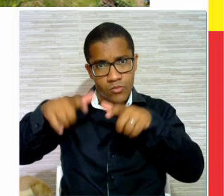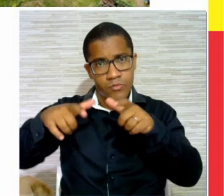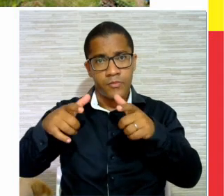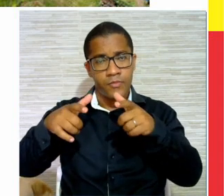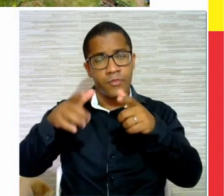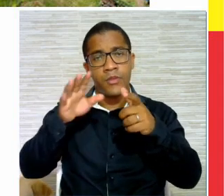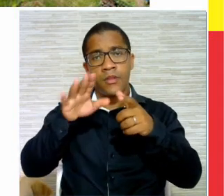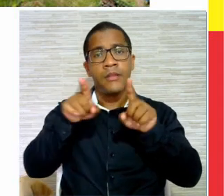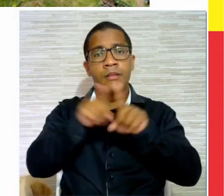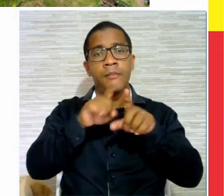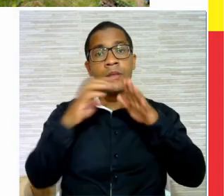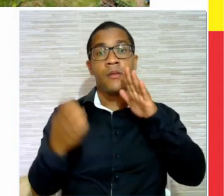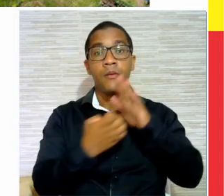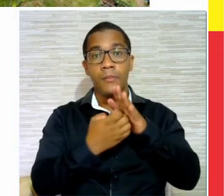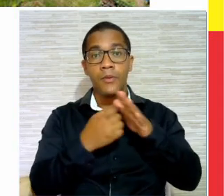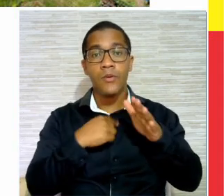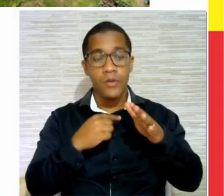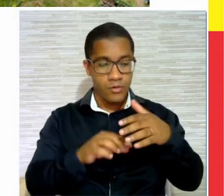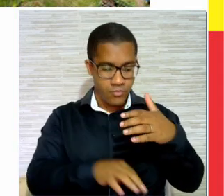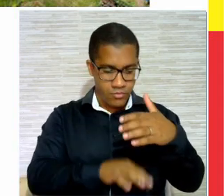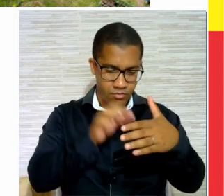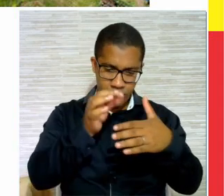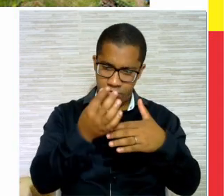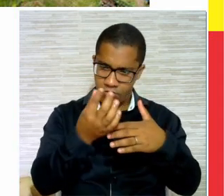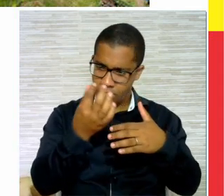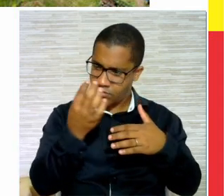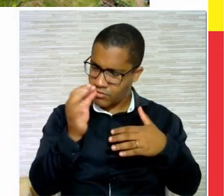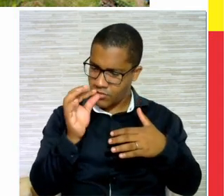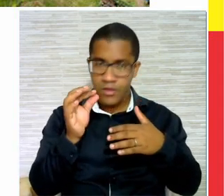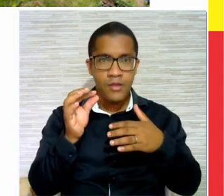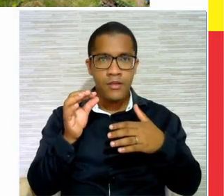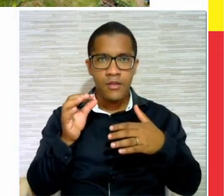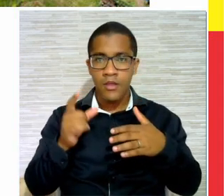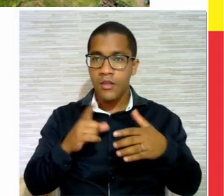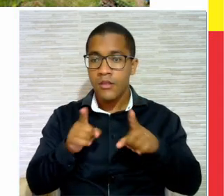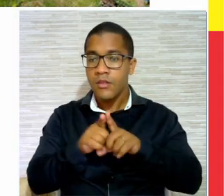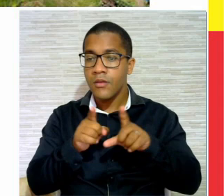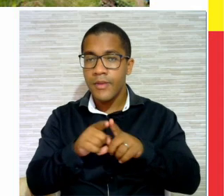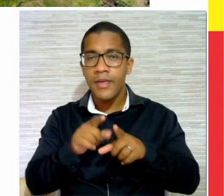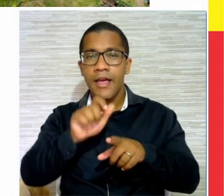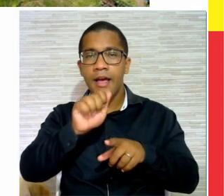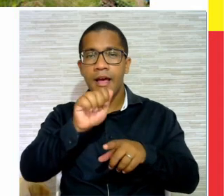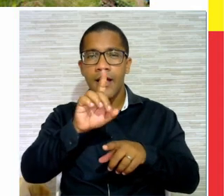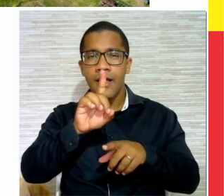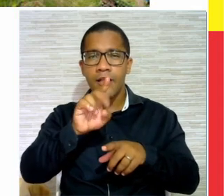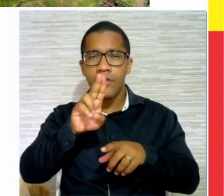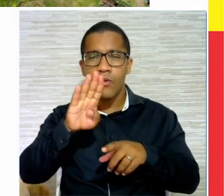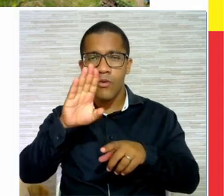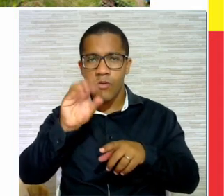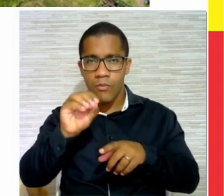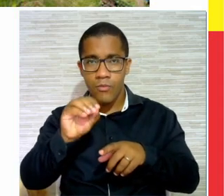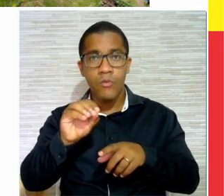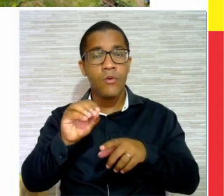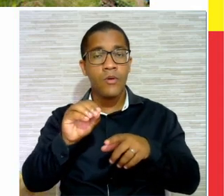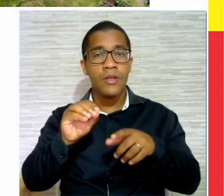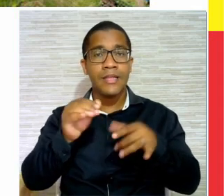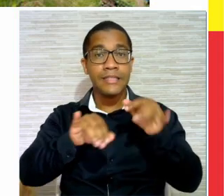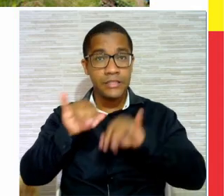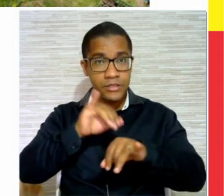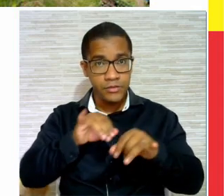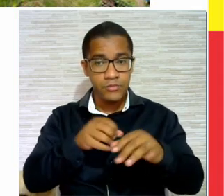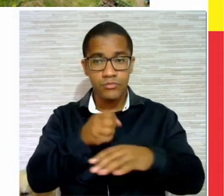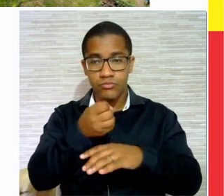também empresas que apresentam sementes, adubos químicos, fertilizantes, tá? Mão de obra e uso de